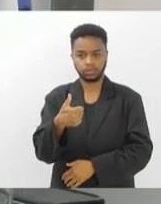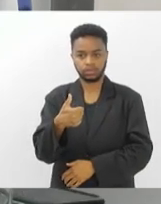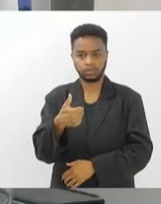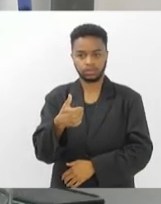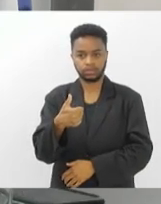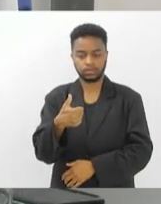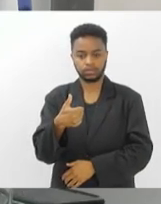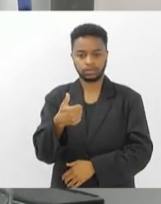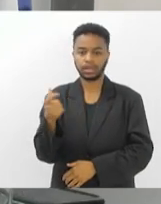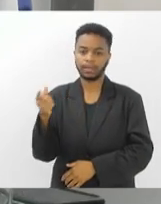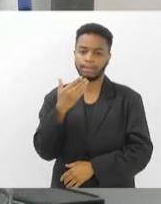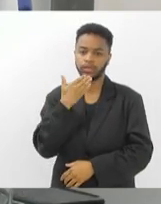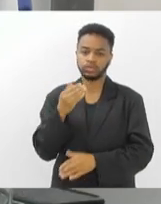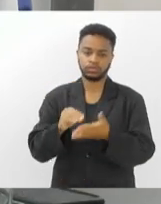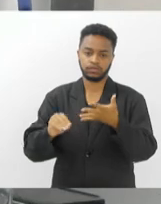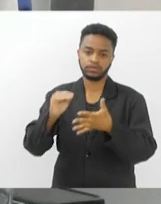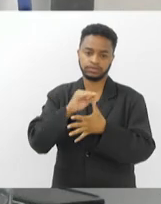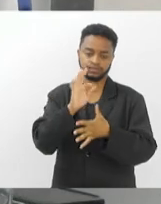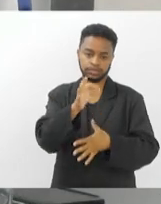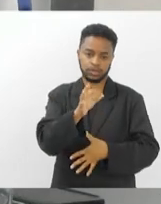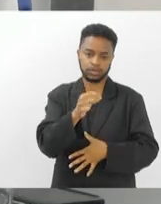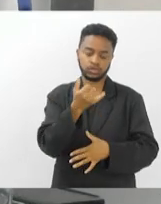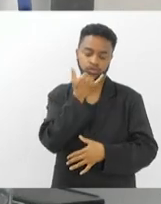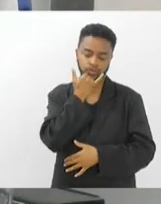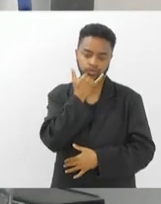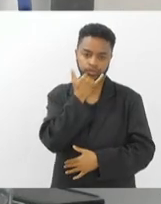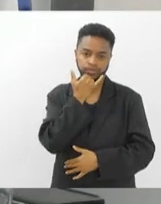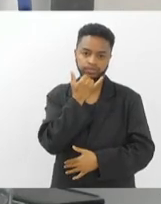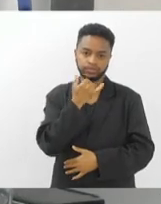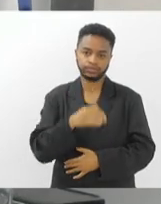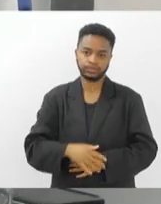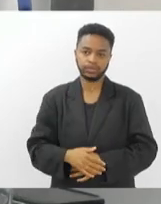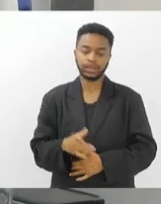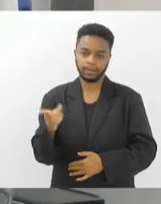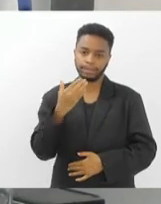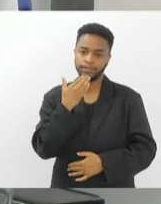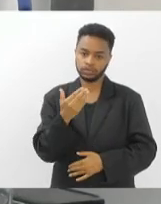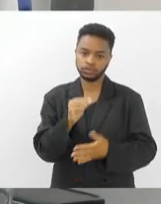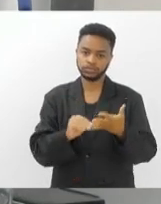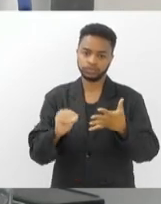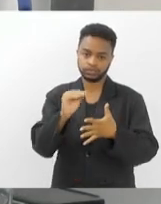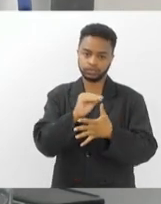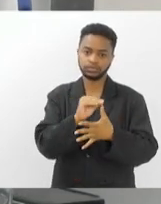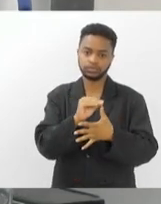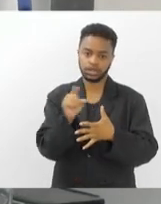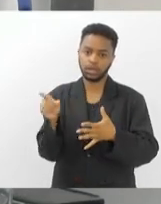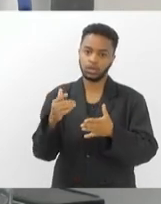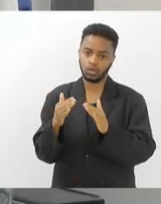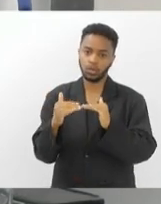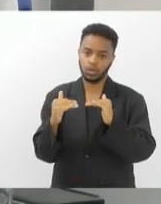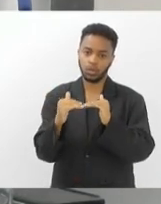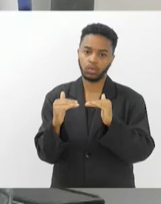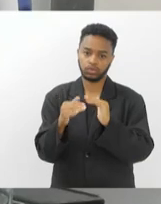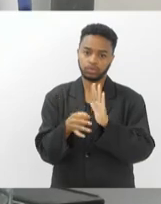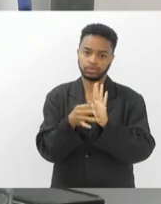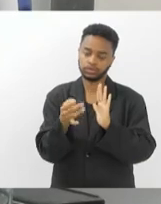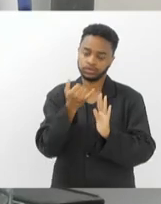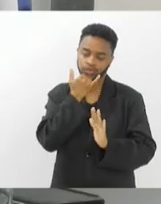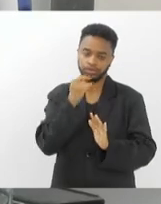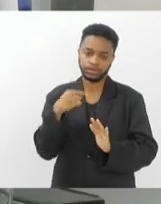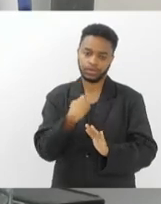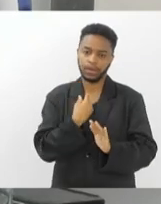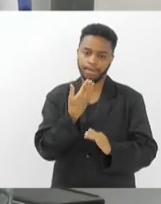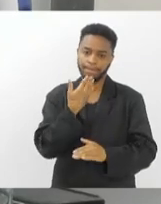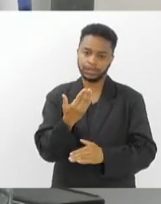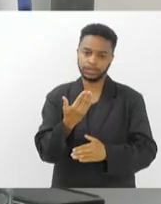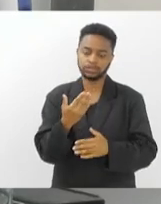Ah, a Célia pediu inversão, tá certo. Peço desculpa a todos aí, a Célia havia pedido inversão, ela concordou com o parecer. Me perdoem, a gente pediu a inversão